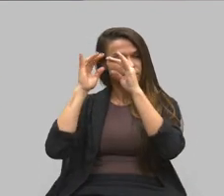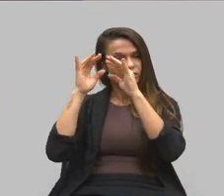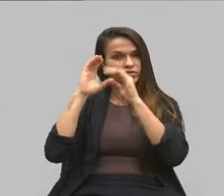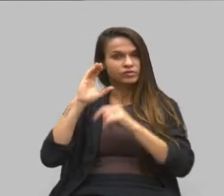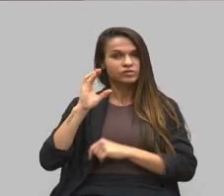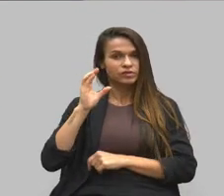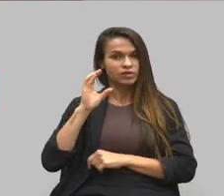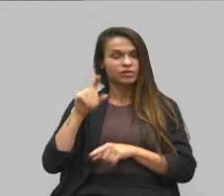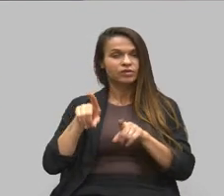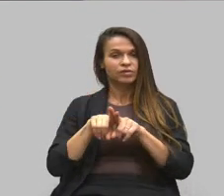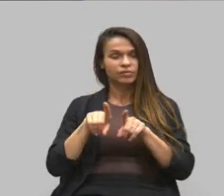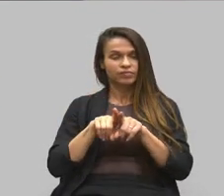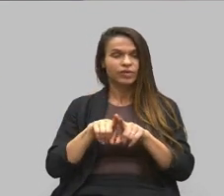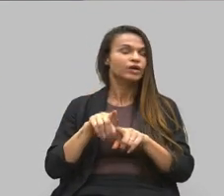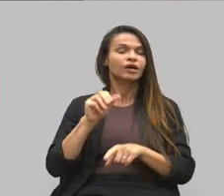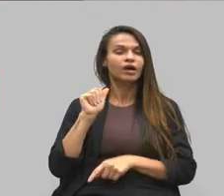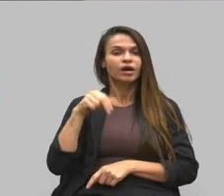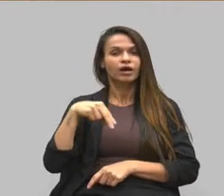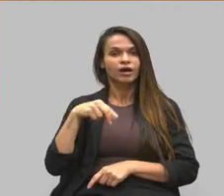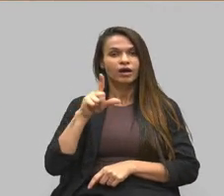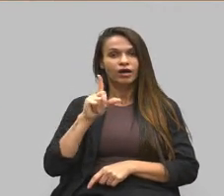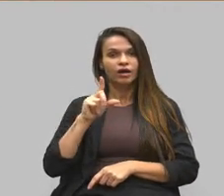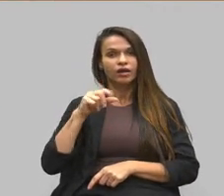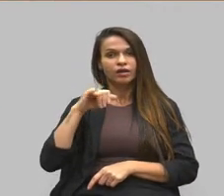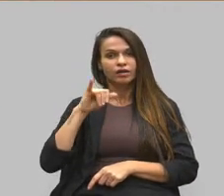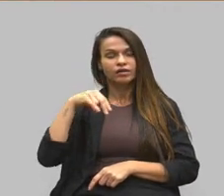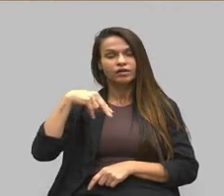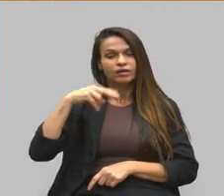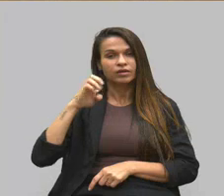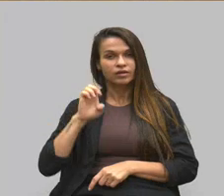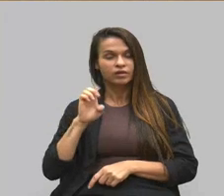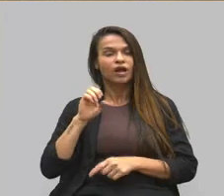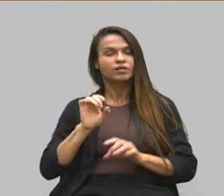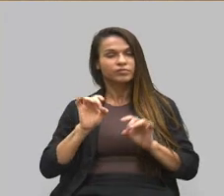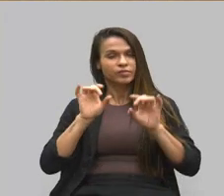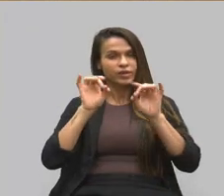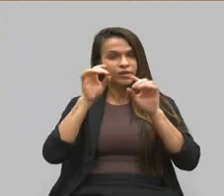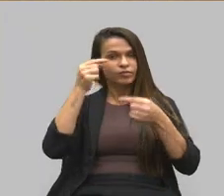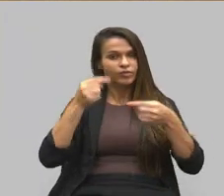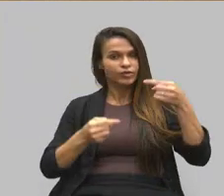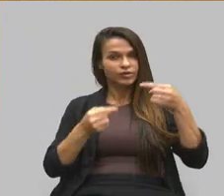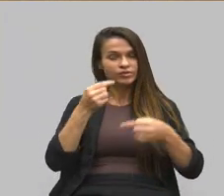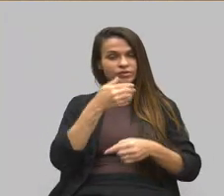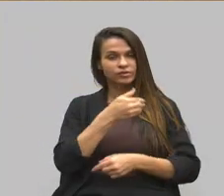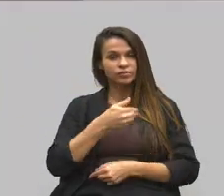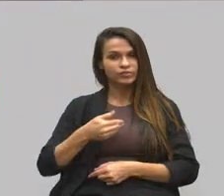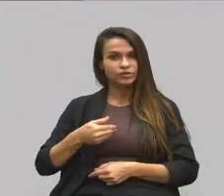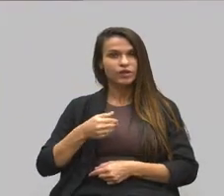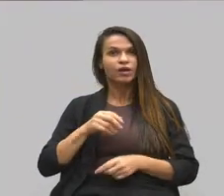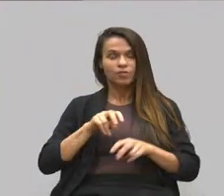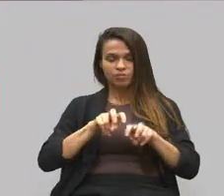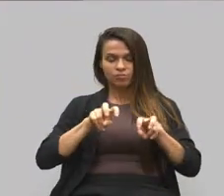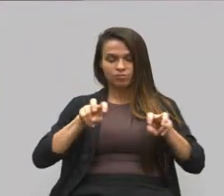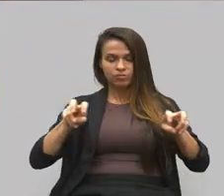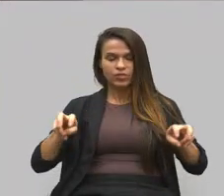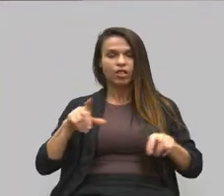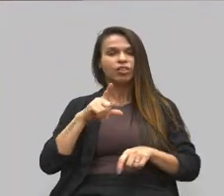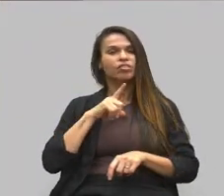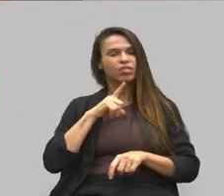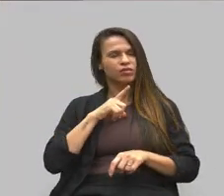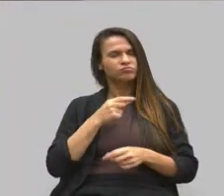Castro especialista em políticas públicas então é uma mesa que tem muito a